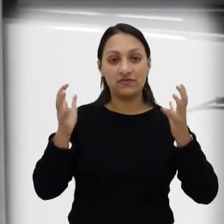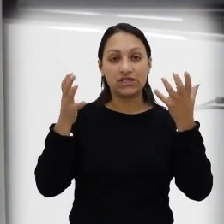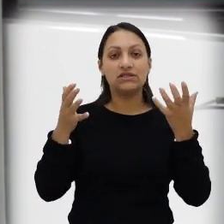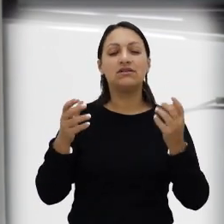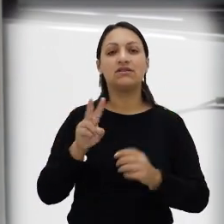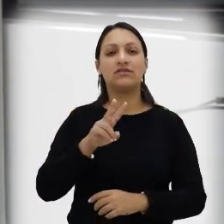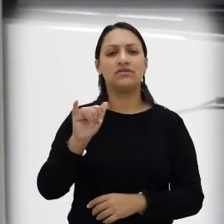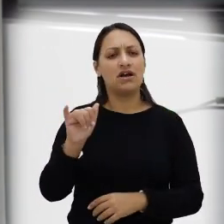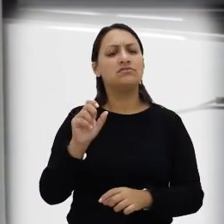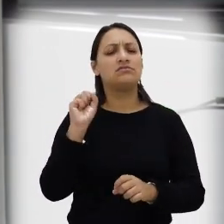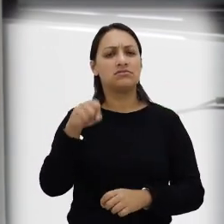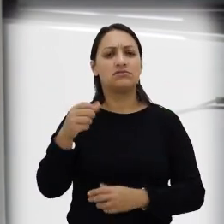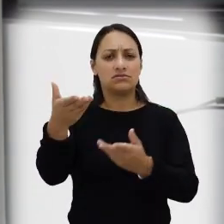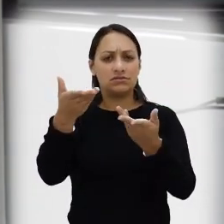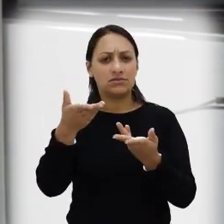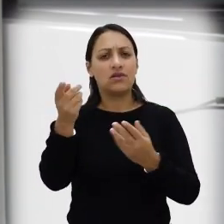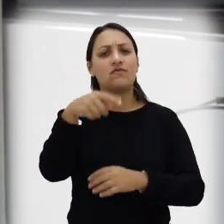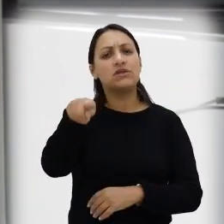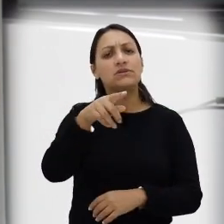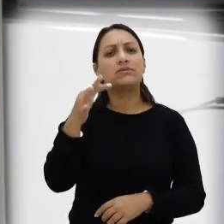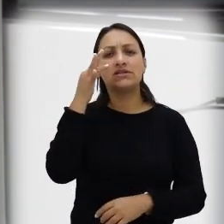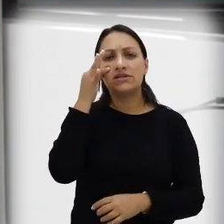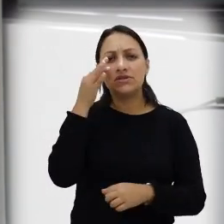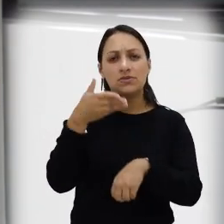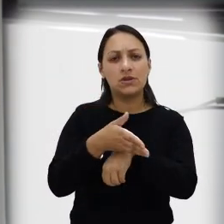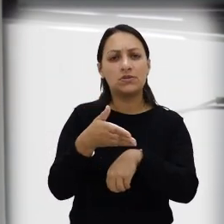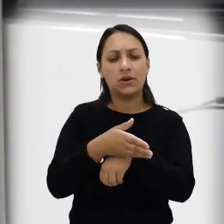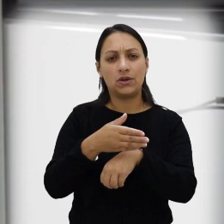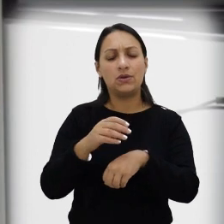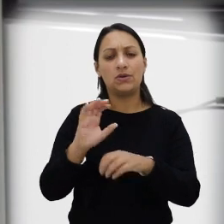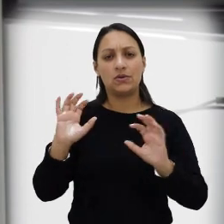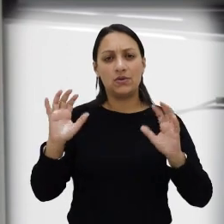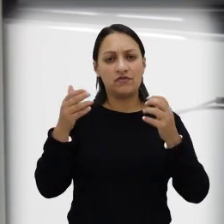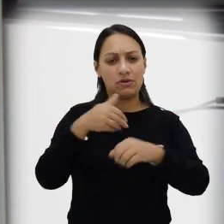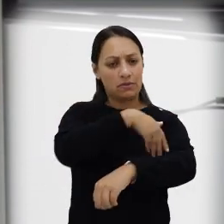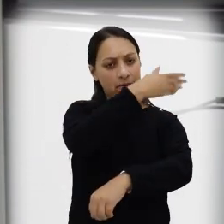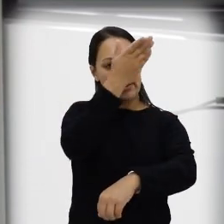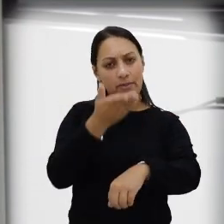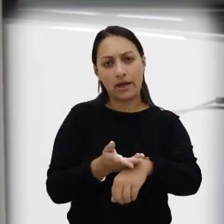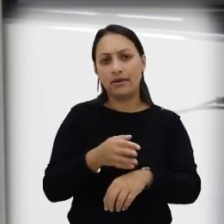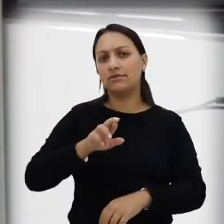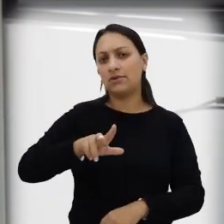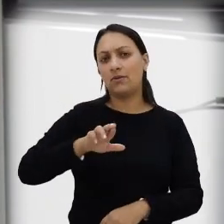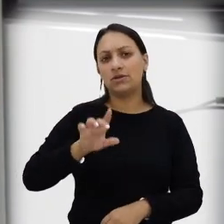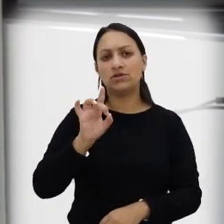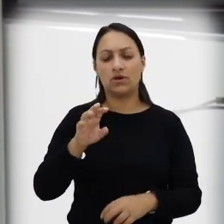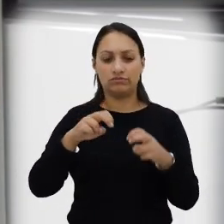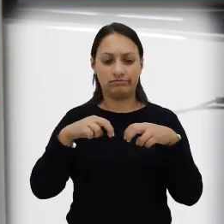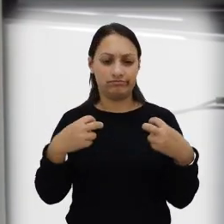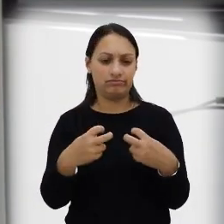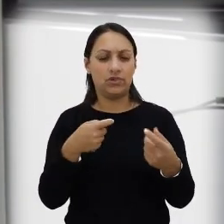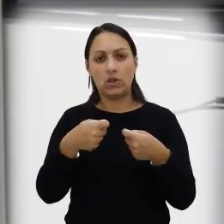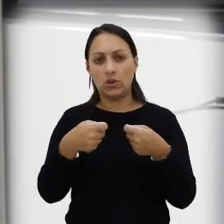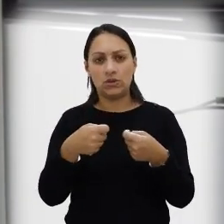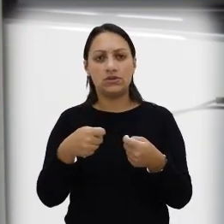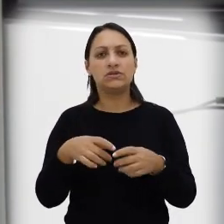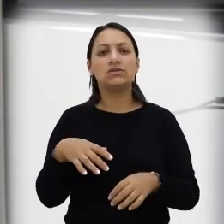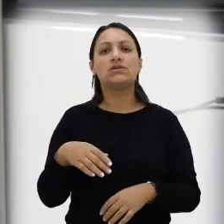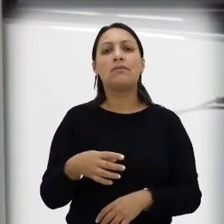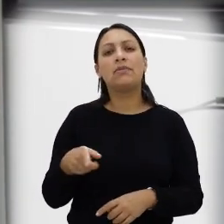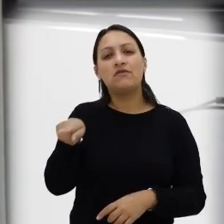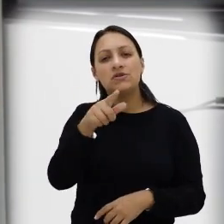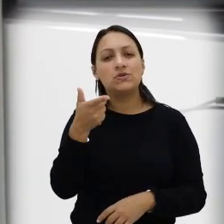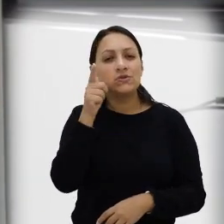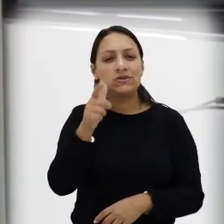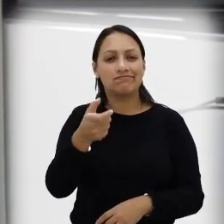gente vai convidar vocês a estarem presentes durante o evento todo, não só na rodada de negócios, para que vocês possam prestigiar, e ele vai acontecer na Universidade